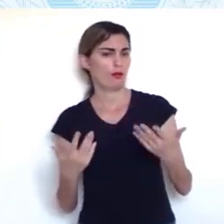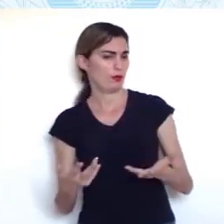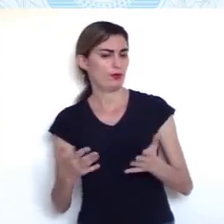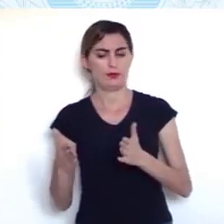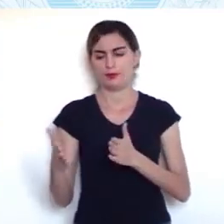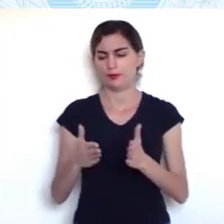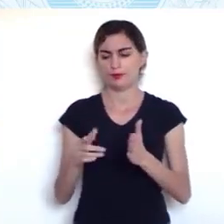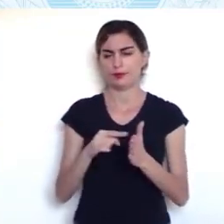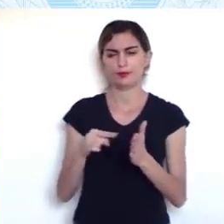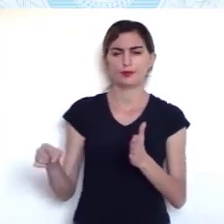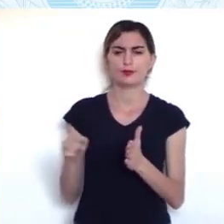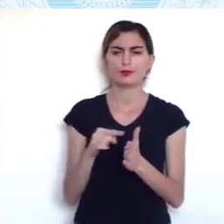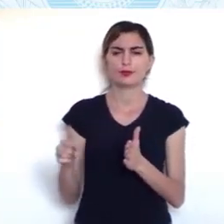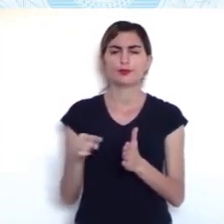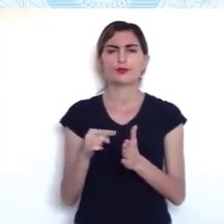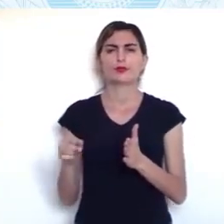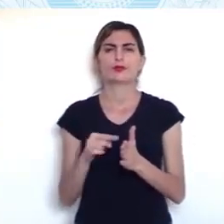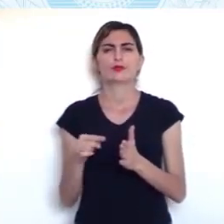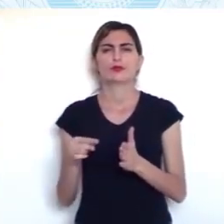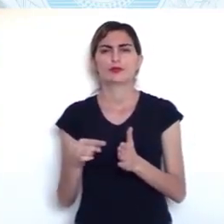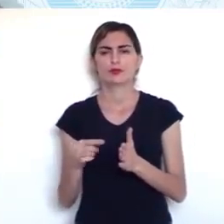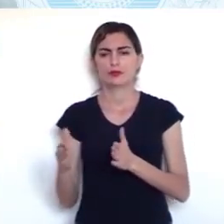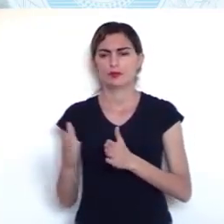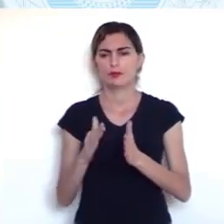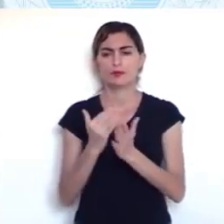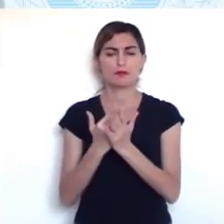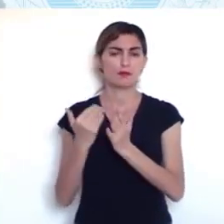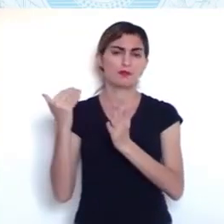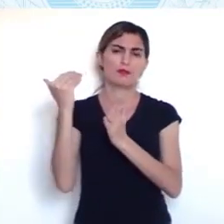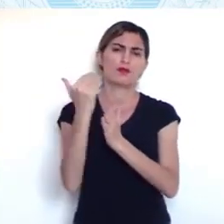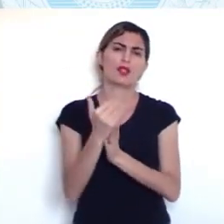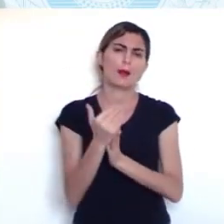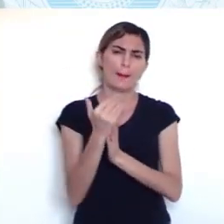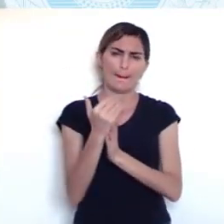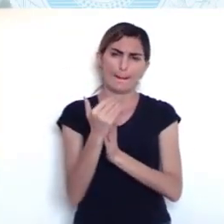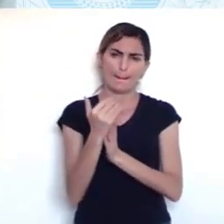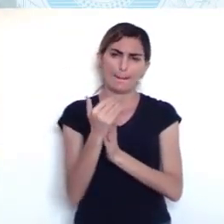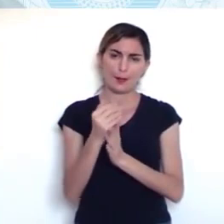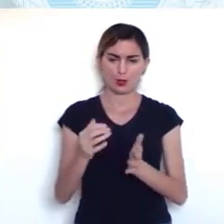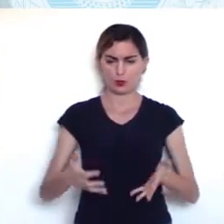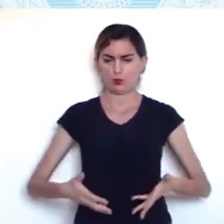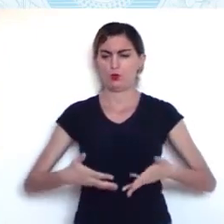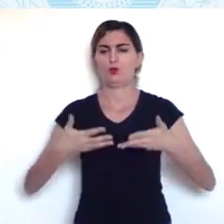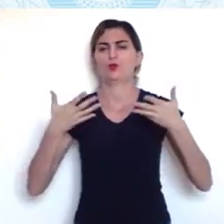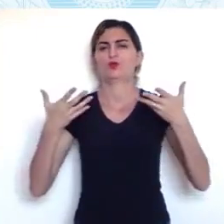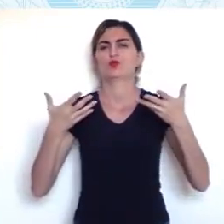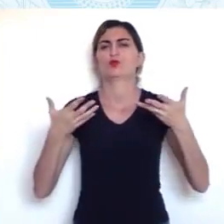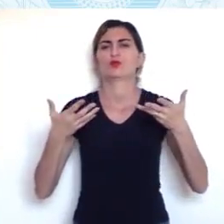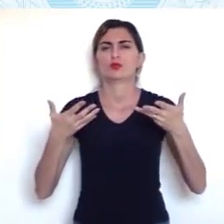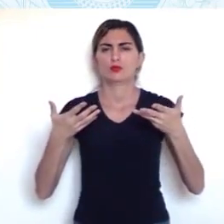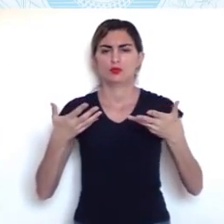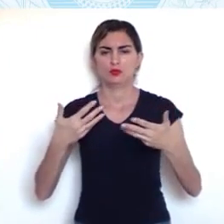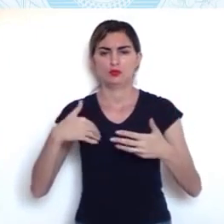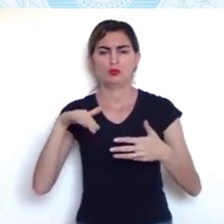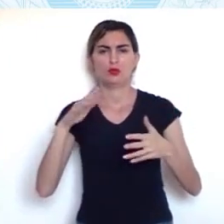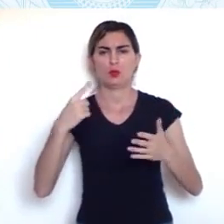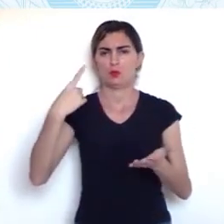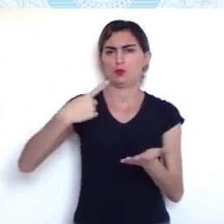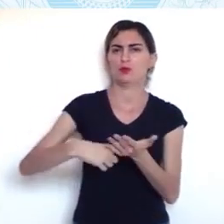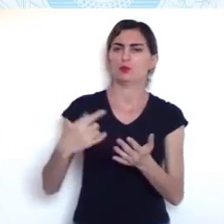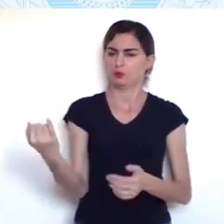É a fase, né, mais de glamour. É a